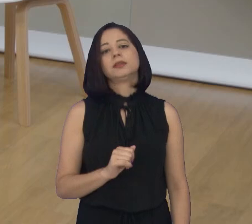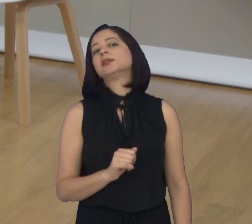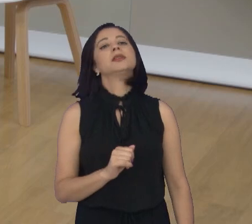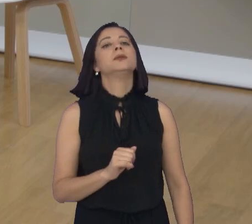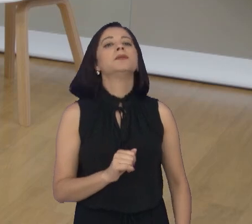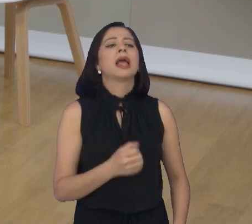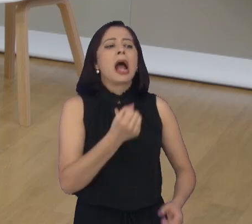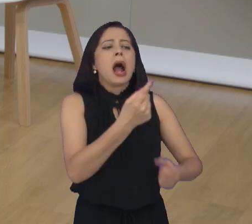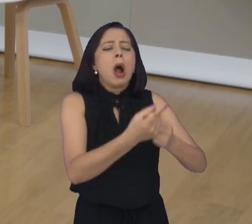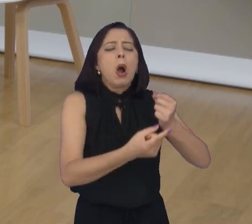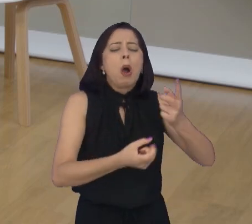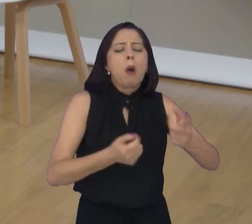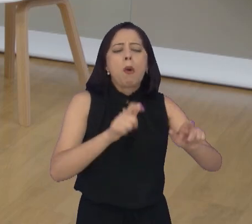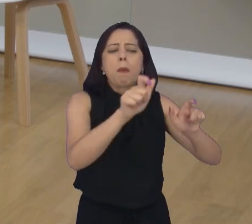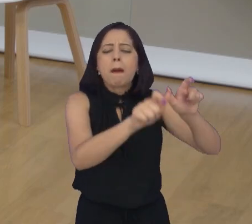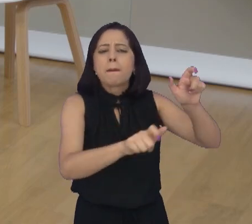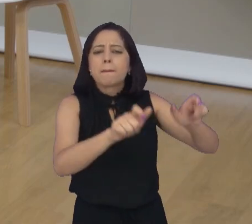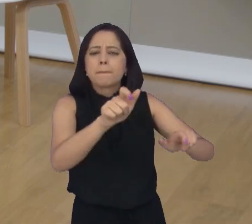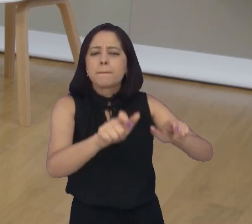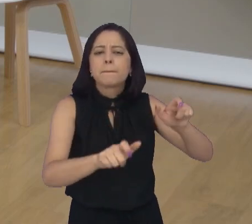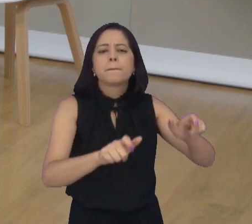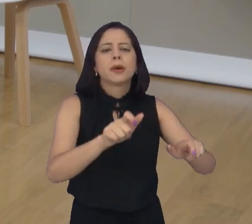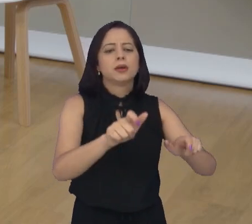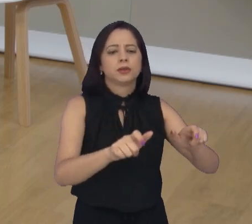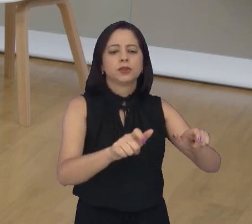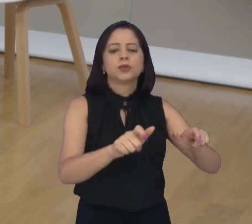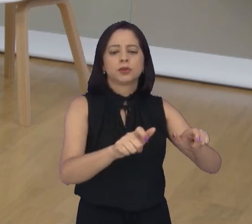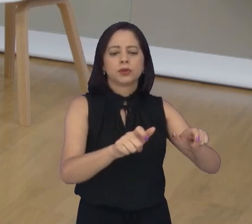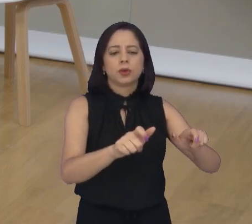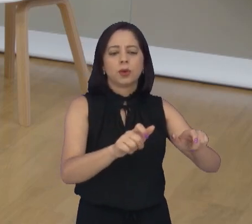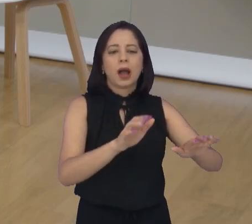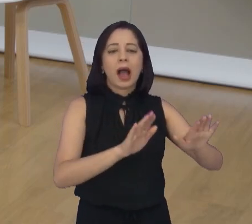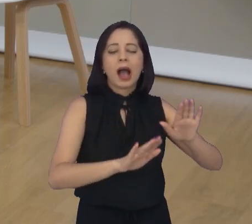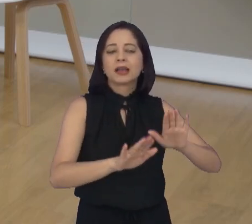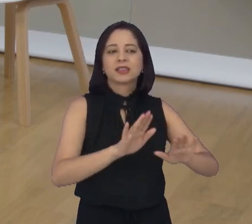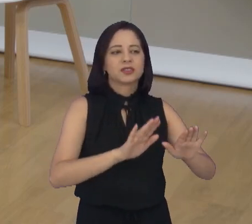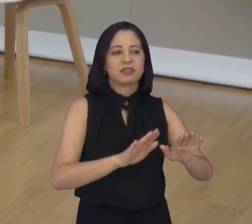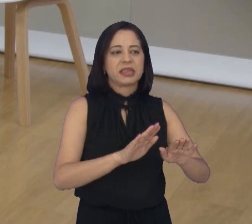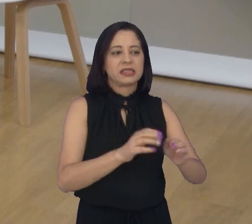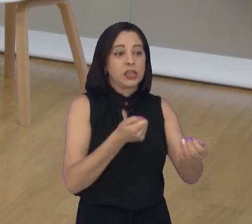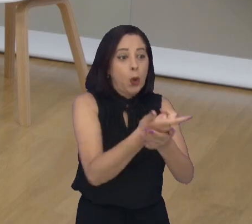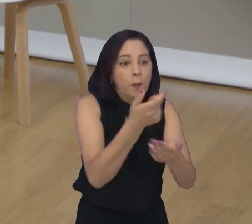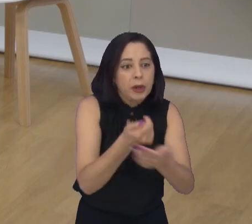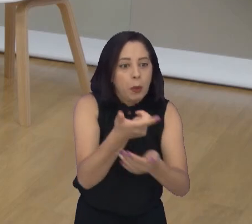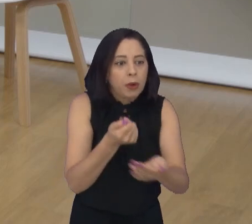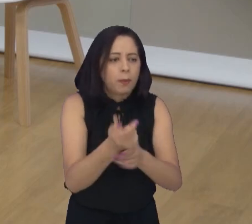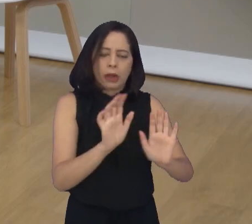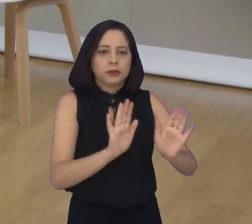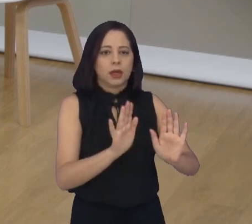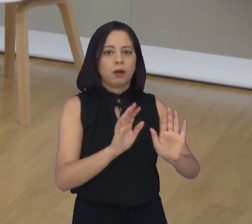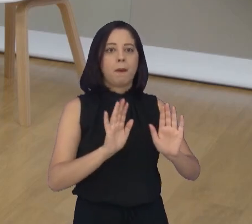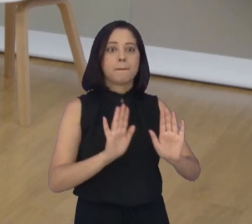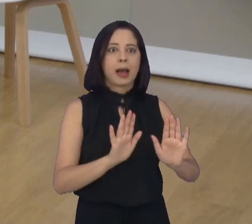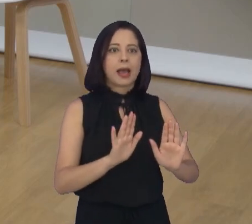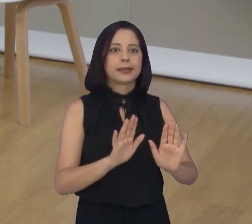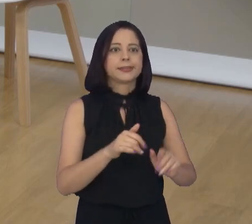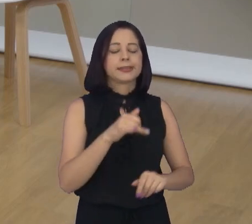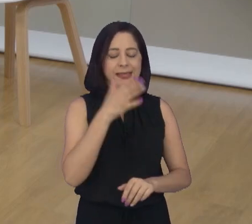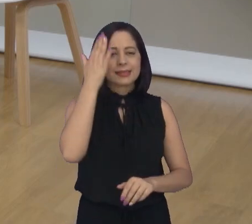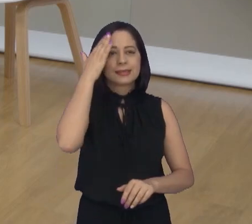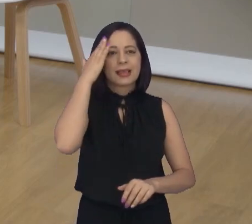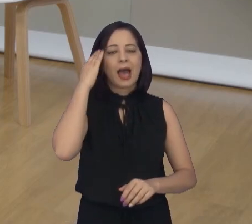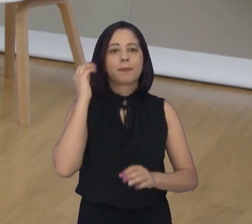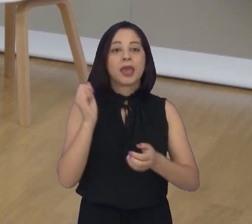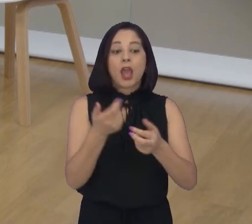e algumas pessoas, pode ser que de repente estão assistindo a gente e não compram em excesso, mas costumam guardar